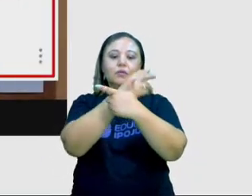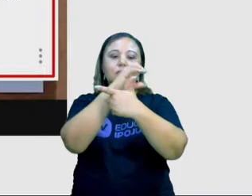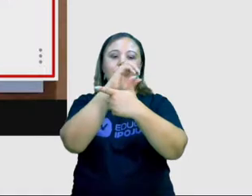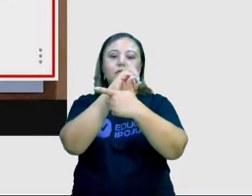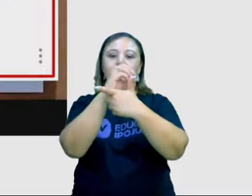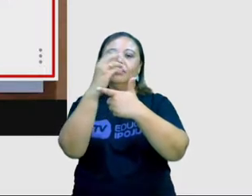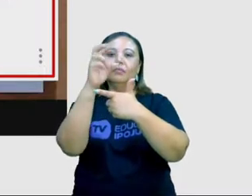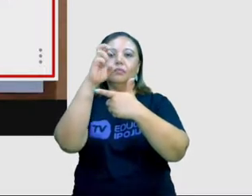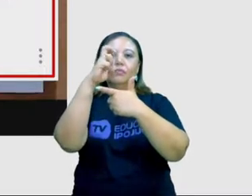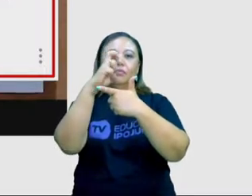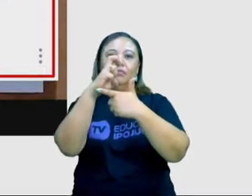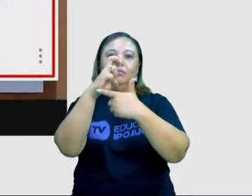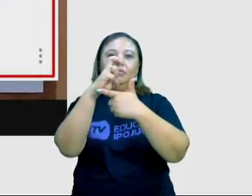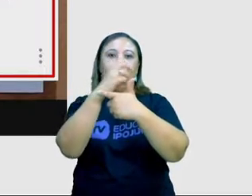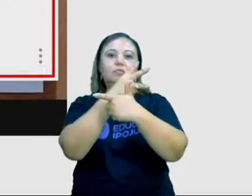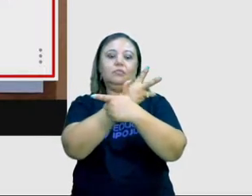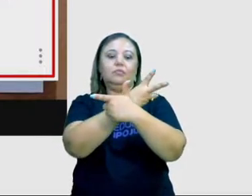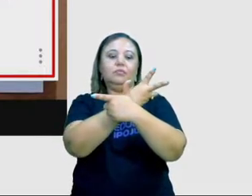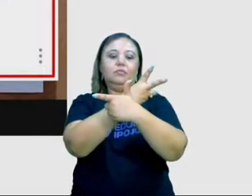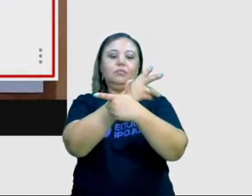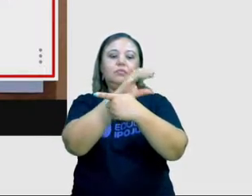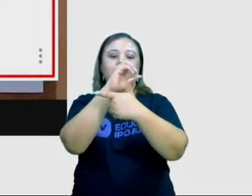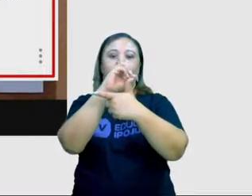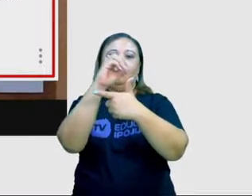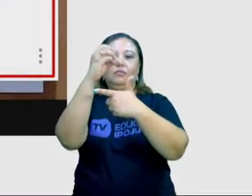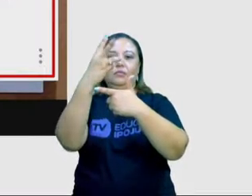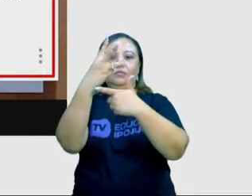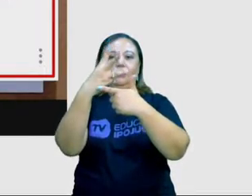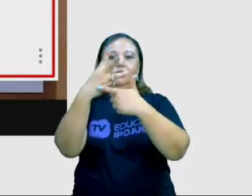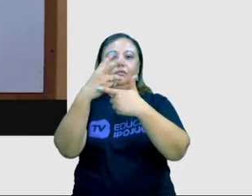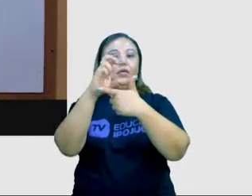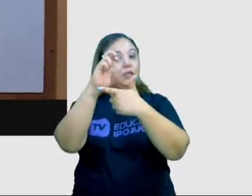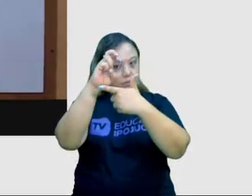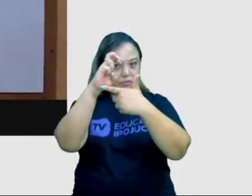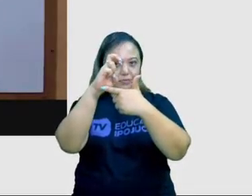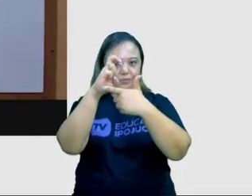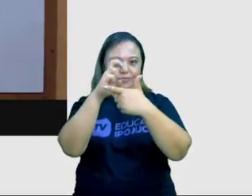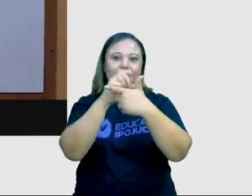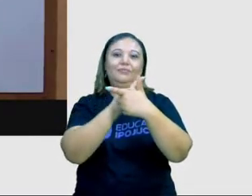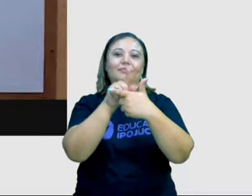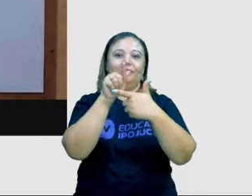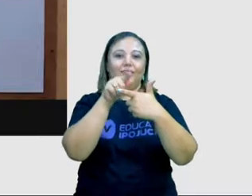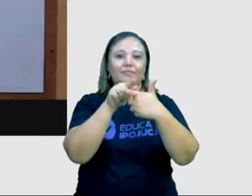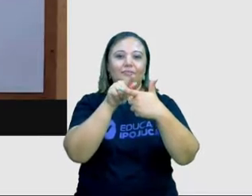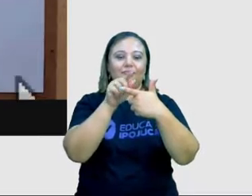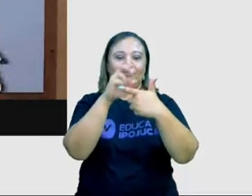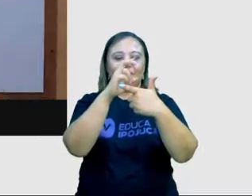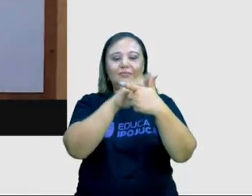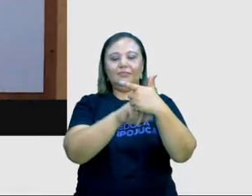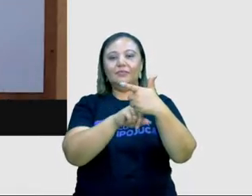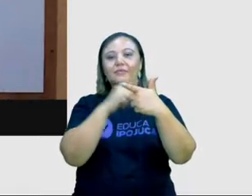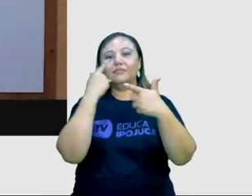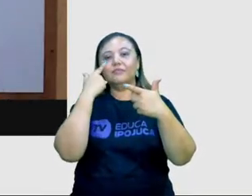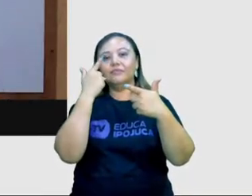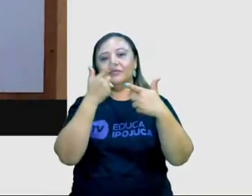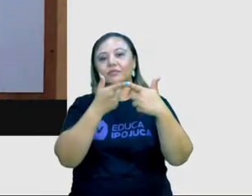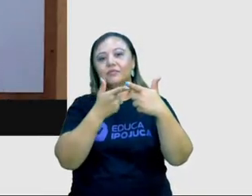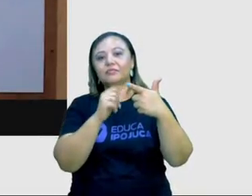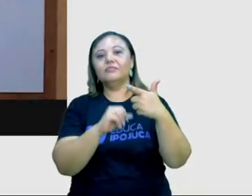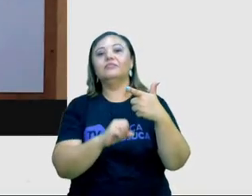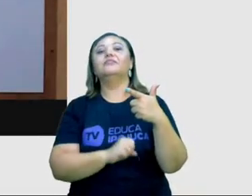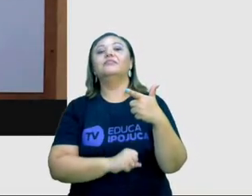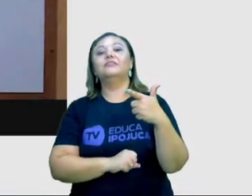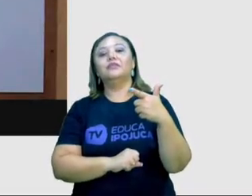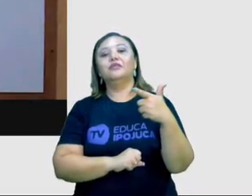por 5? Quanto é 30 dividido em 5 partes iguais? Se você apoia esta iniciativa, deixe o seu like. Se quiser